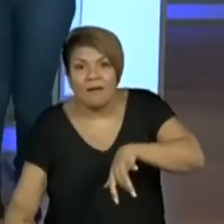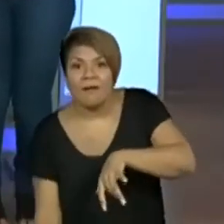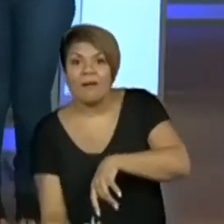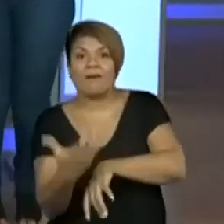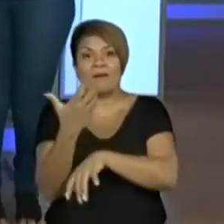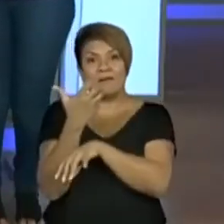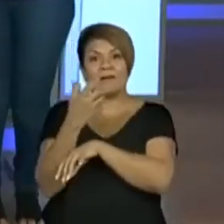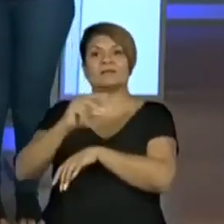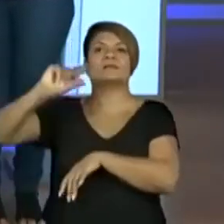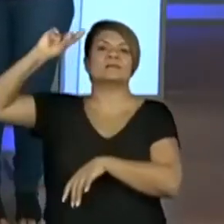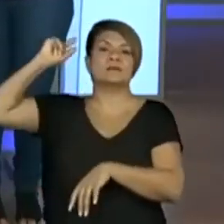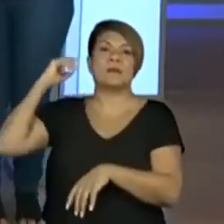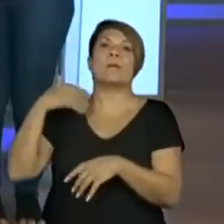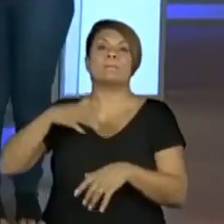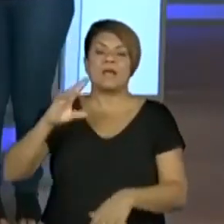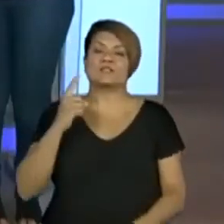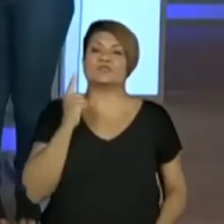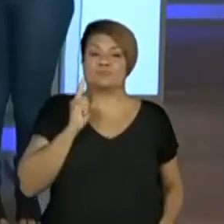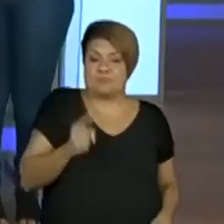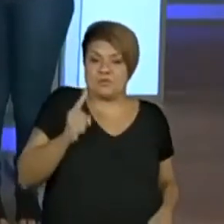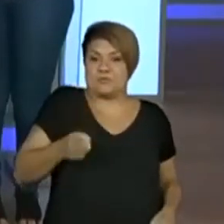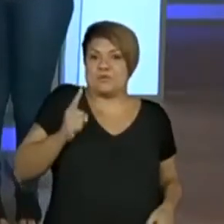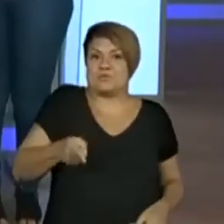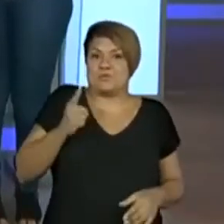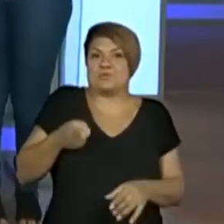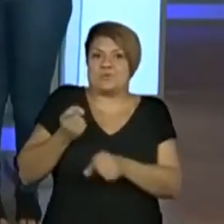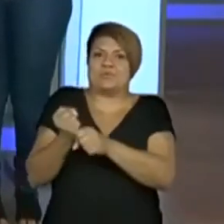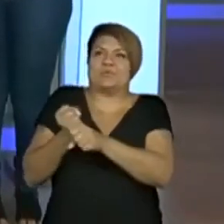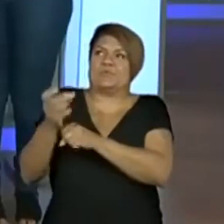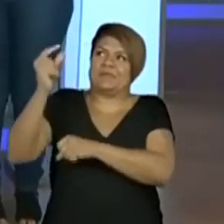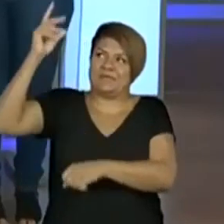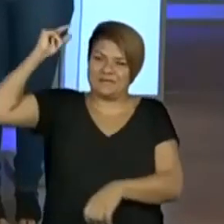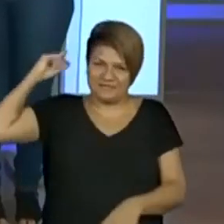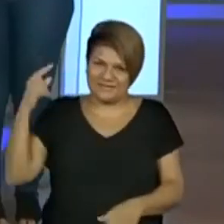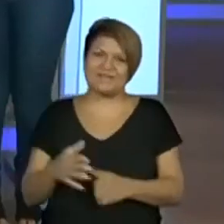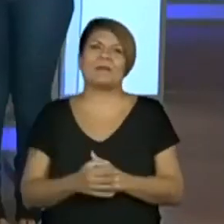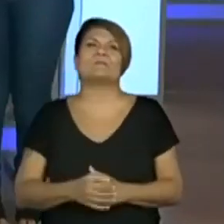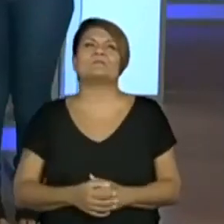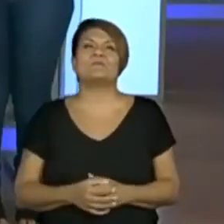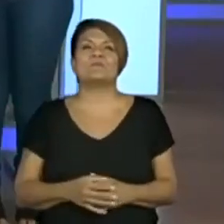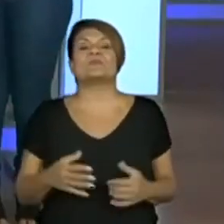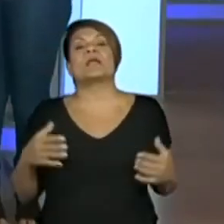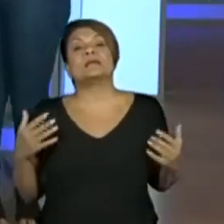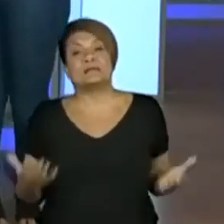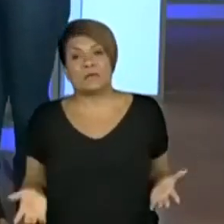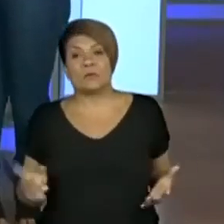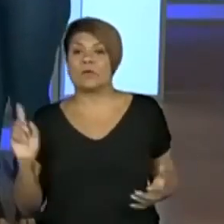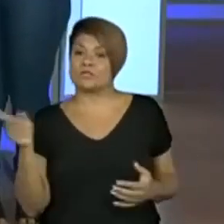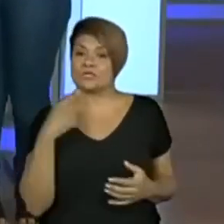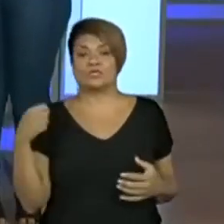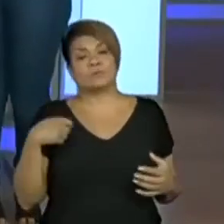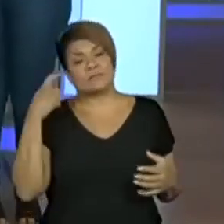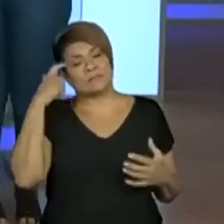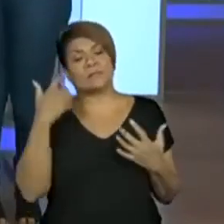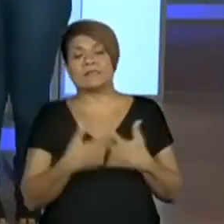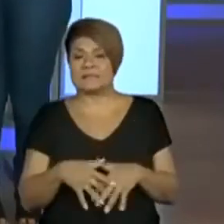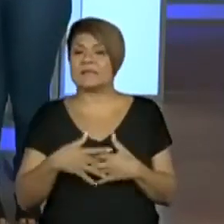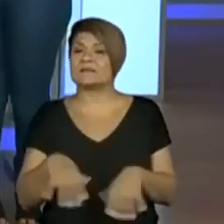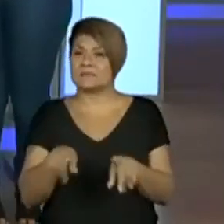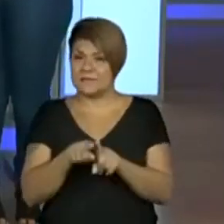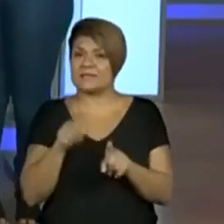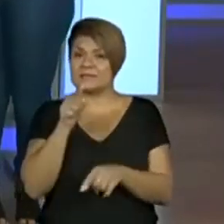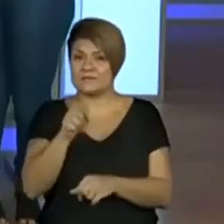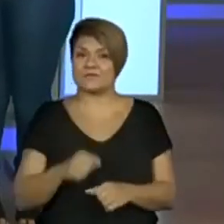anos e anos mais de 1000 1000 1000 1000 é que eu brinco com a criança então a gente também precisa pensar nisso estou